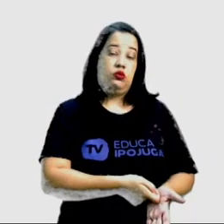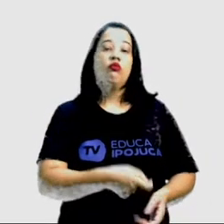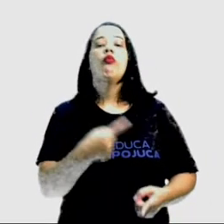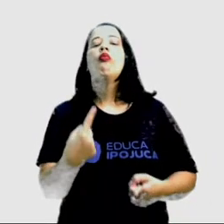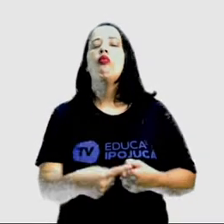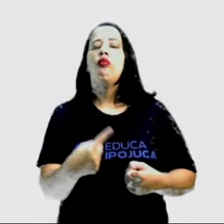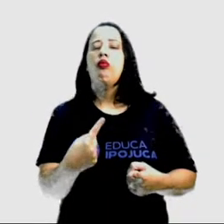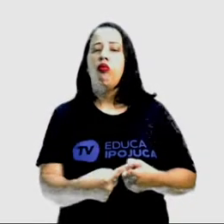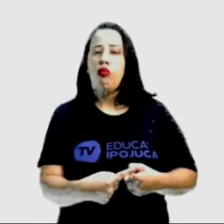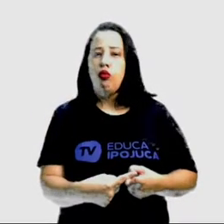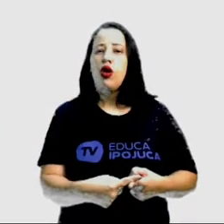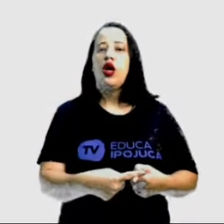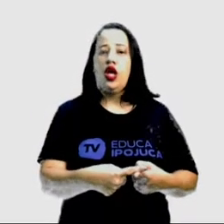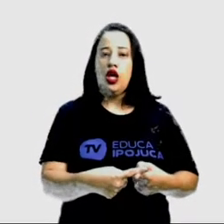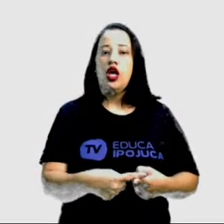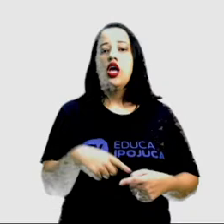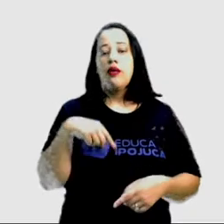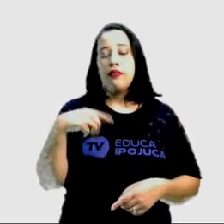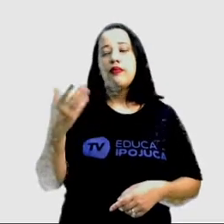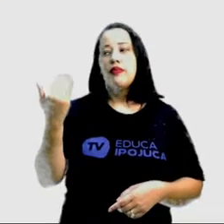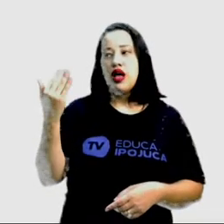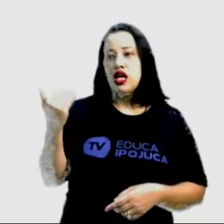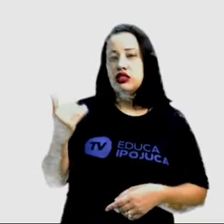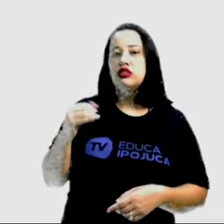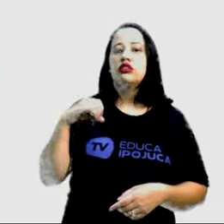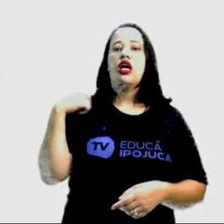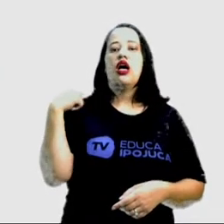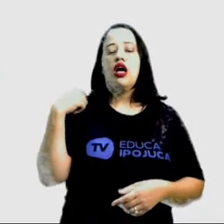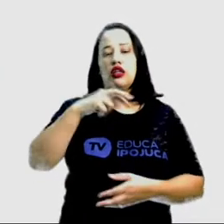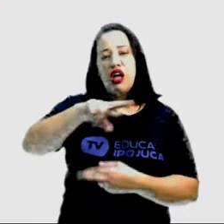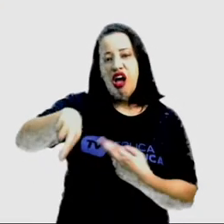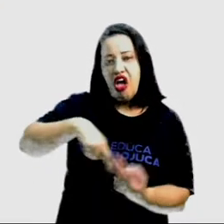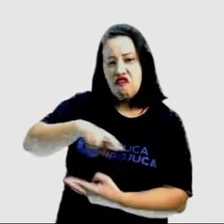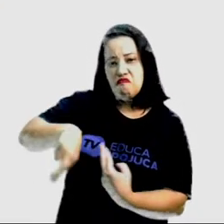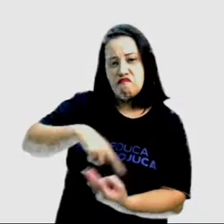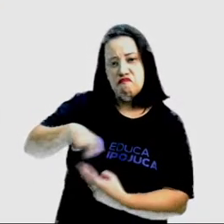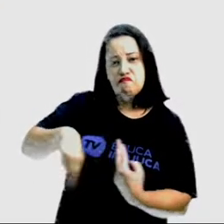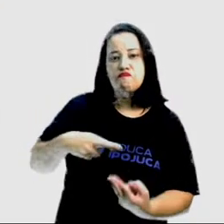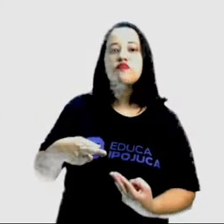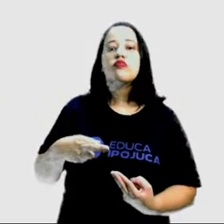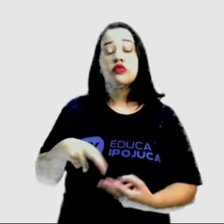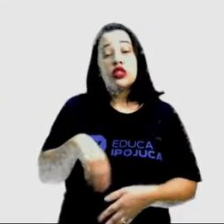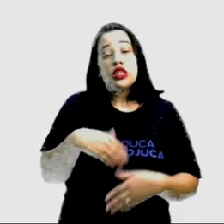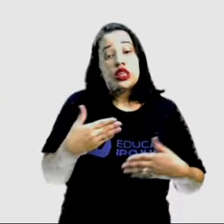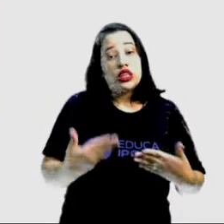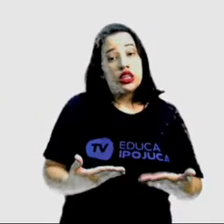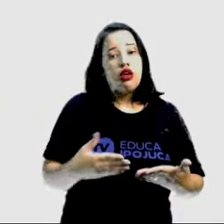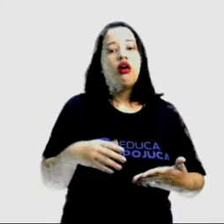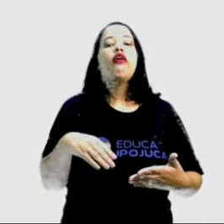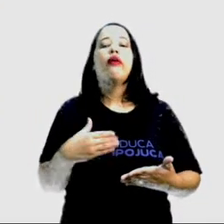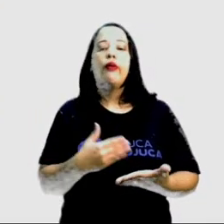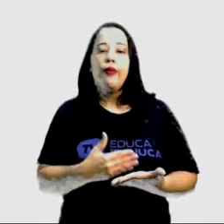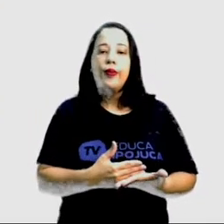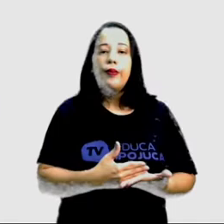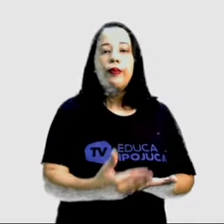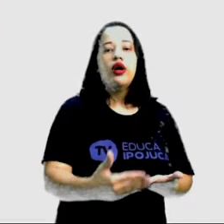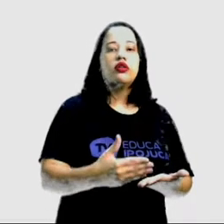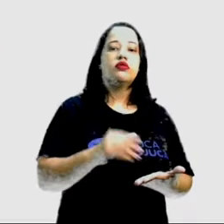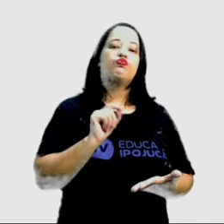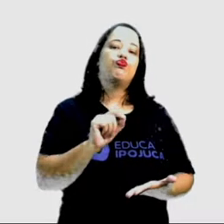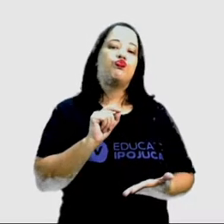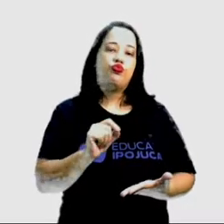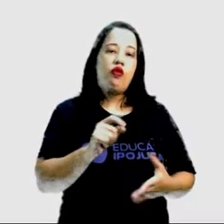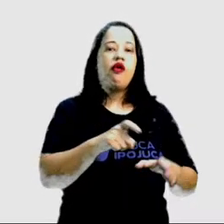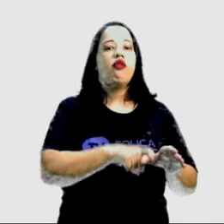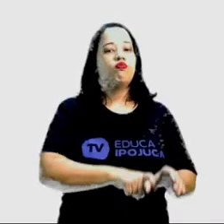por causa do que eles tinham feito, né? Por causa dessa revolta que eles tinham feito. E isso vai dar, então, início ao processo